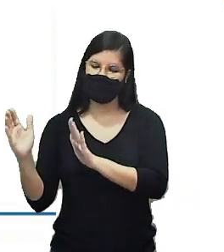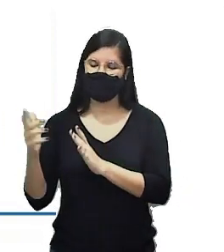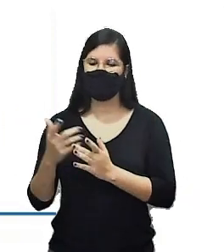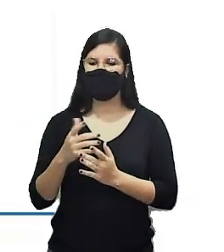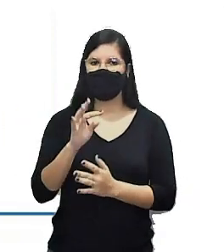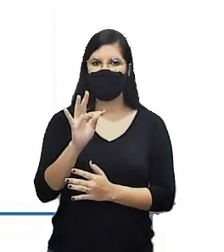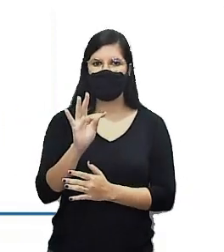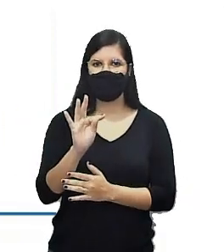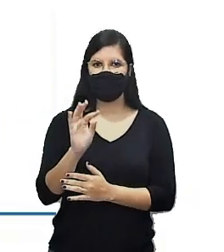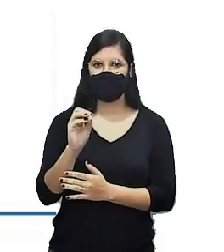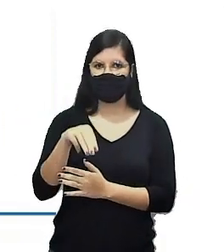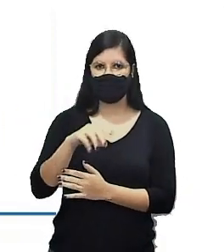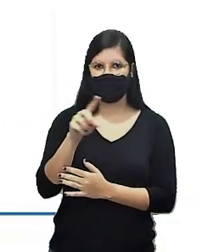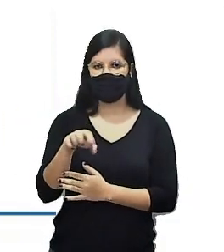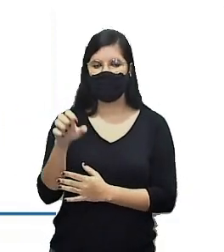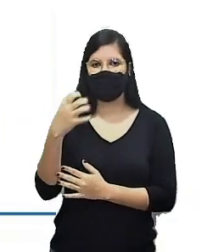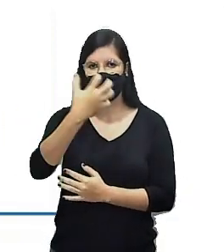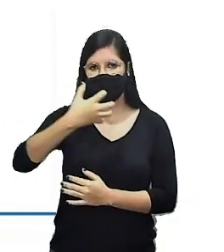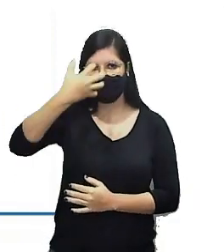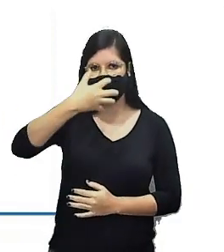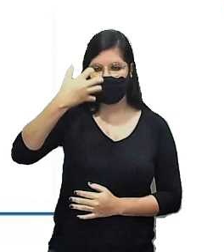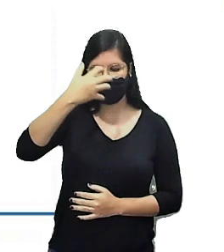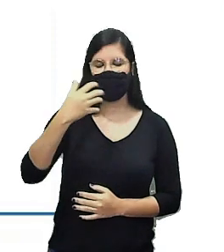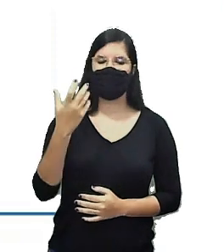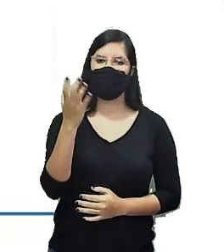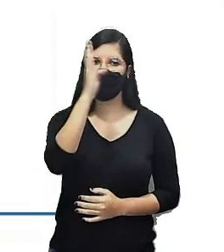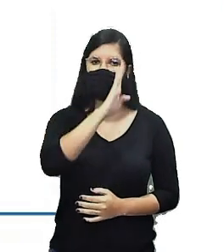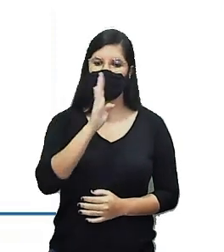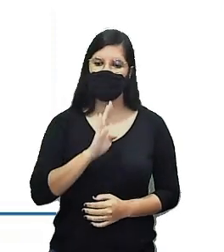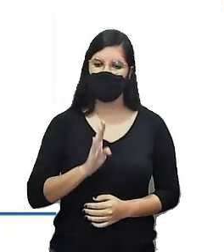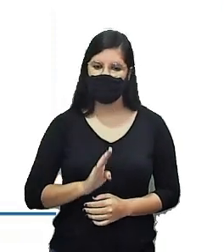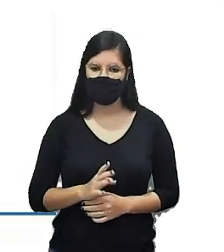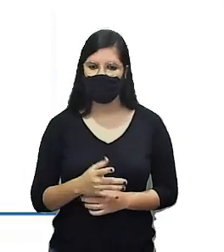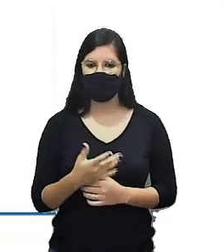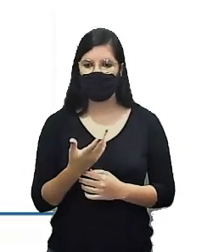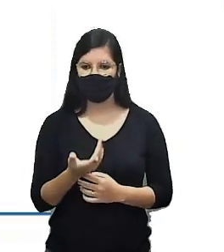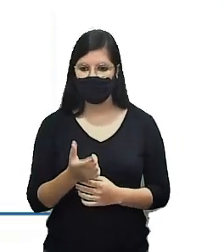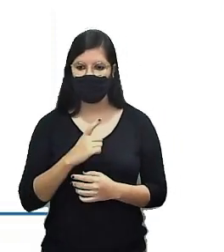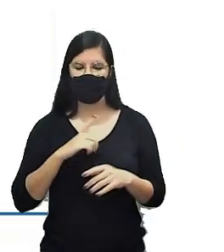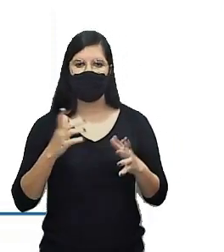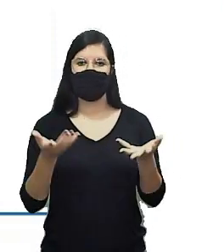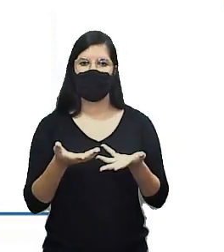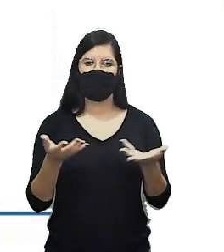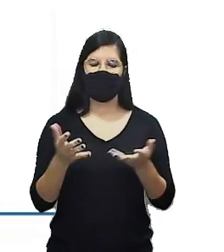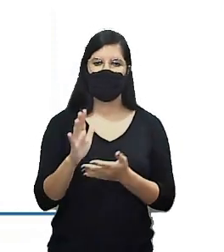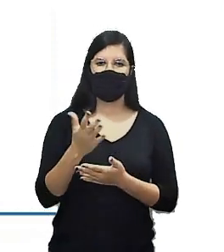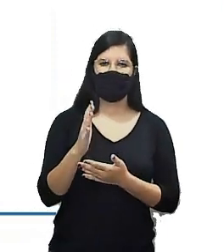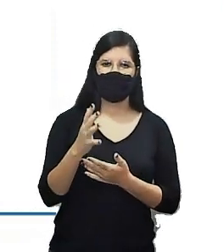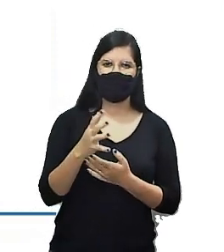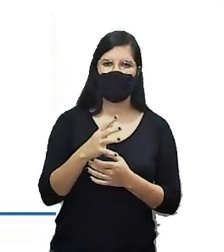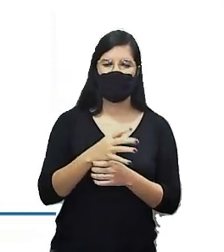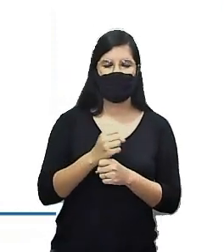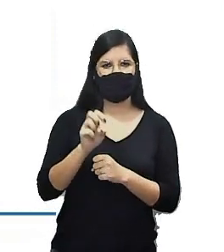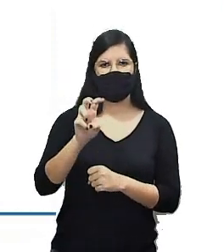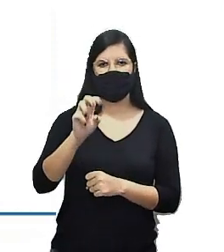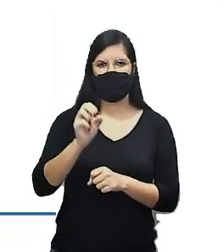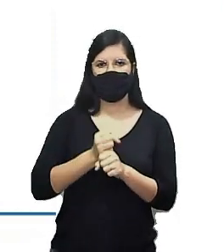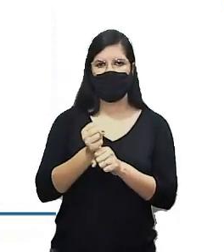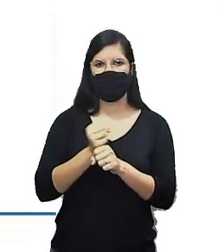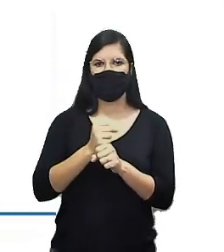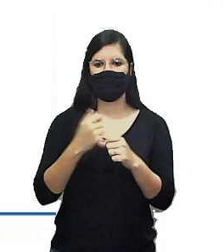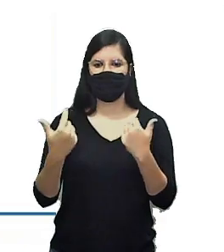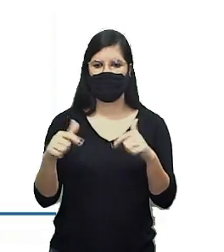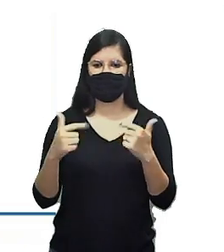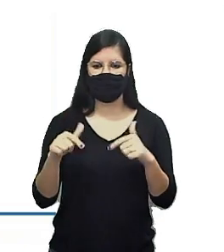um grande cantor e compositor brasileiro. O Tom Zé que está aí no mercado há mais de 50 anos, né?